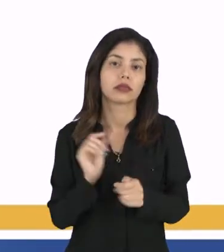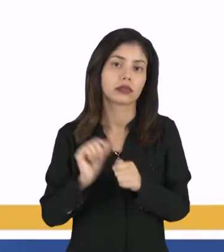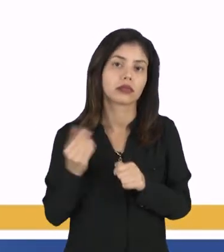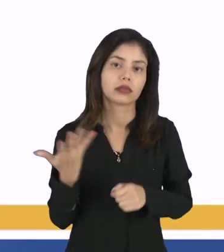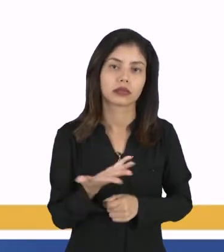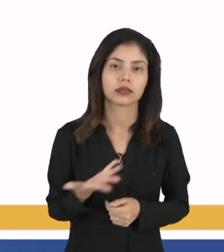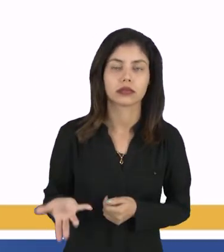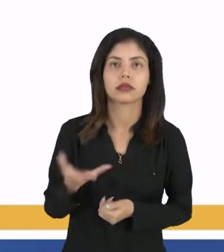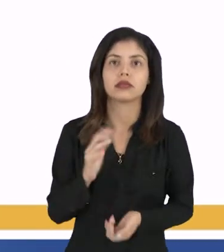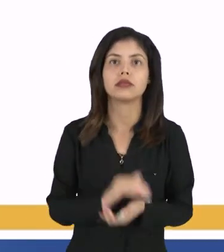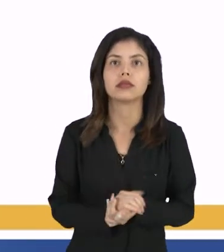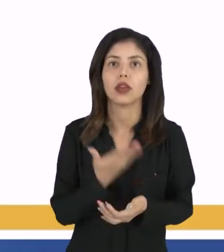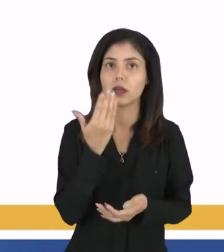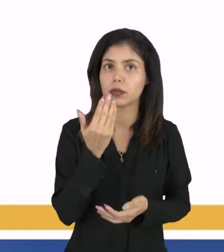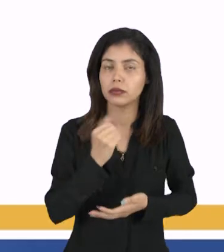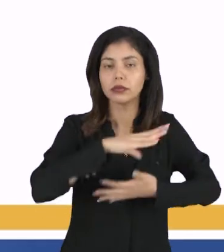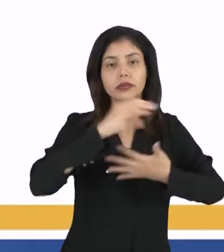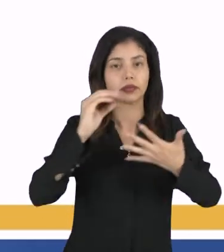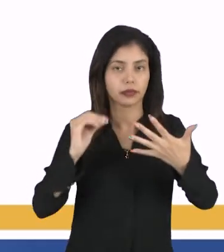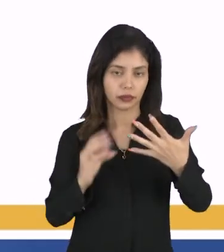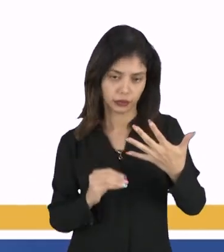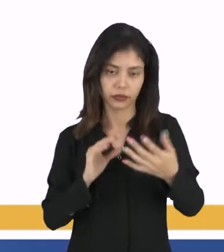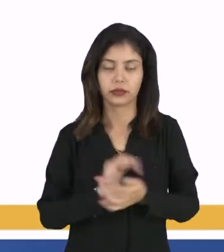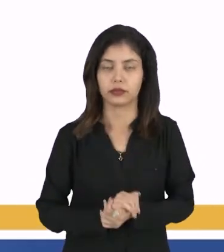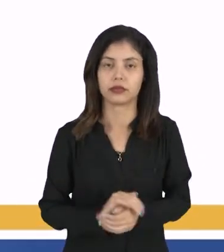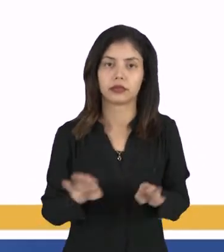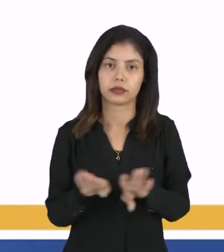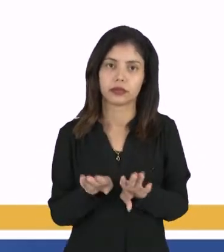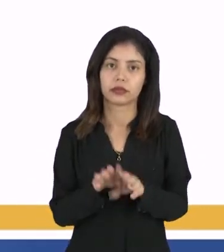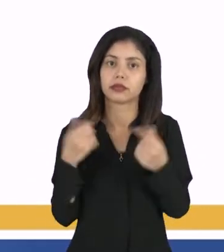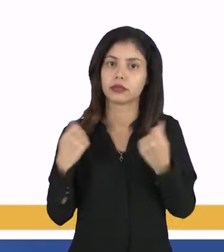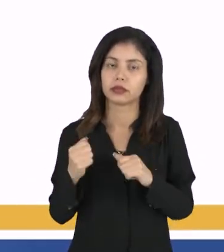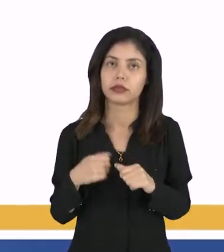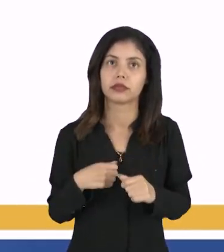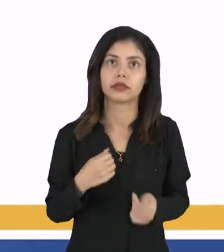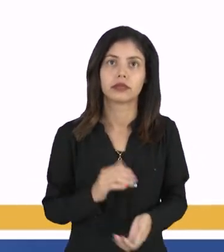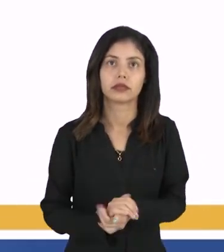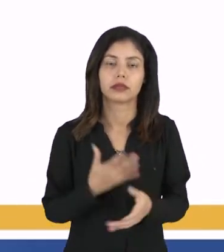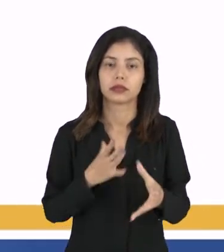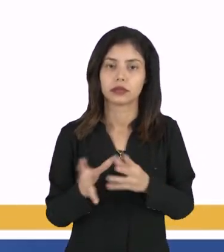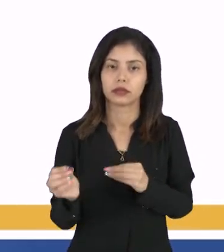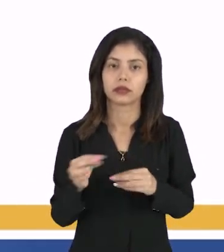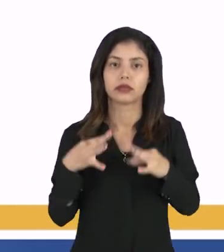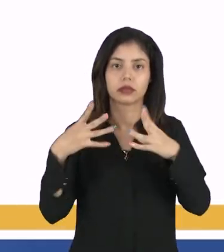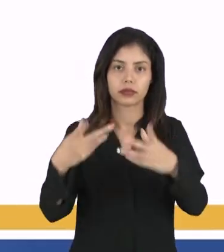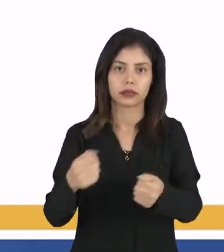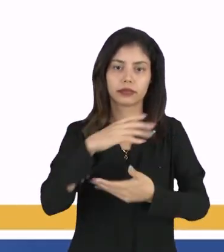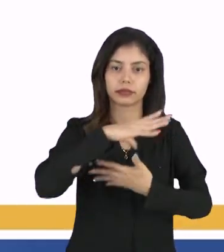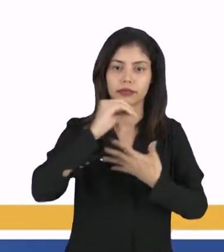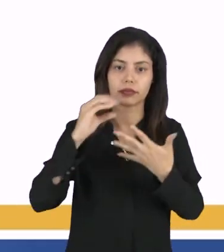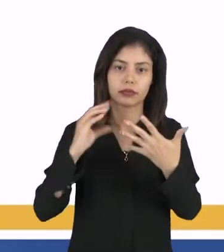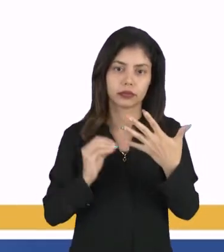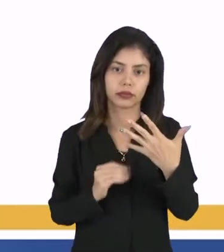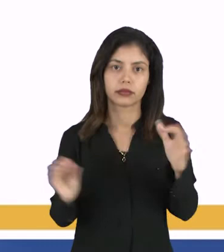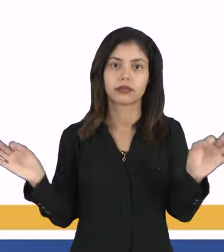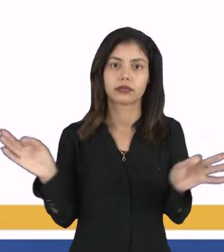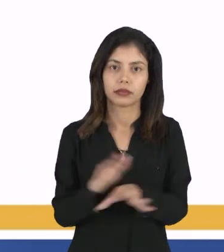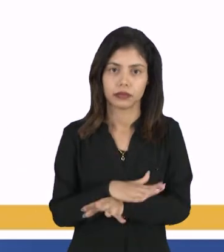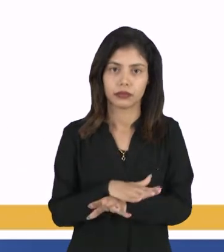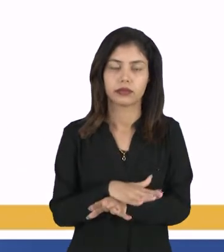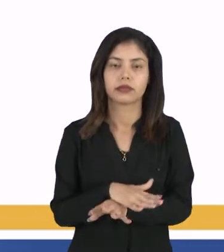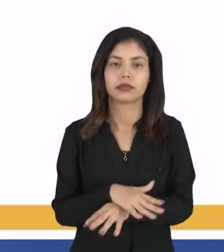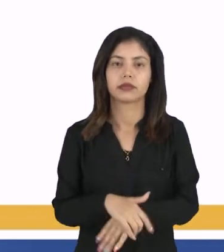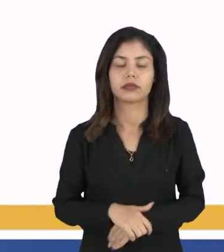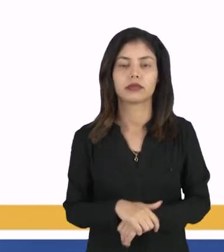formam a base da cadeia alimentar, né? E aí, se essa base for prejudicada ou sumir, toda a cadeia trófica, né, a